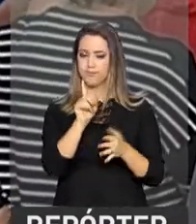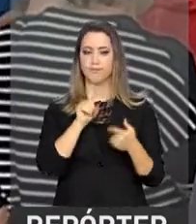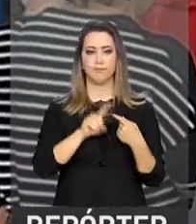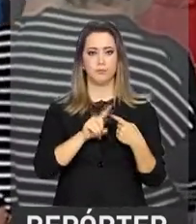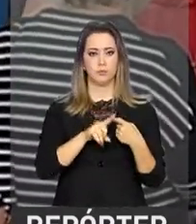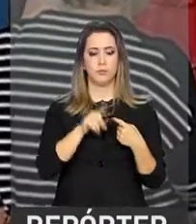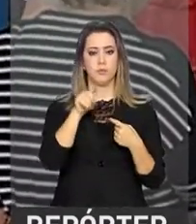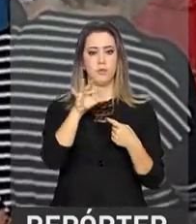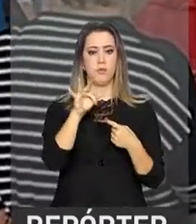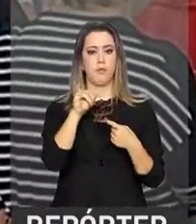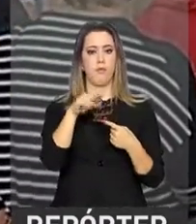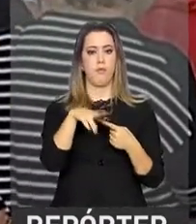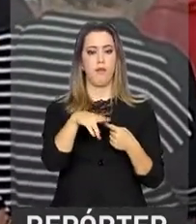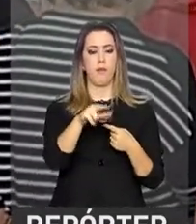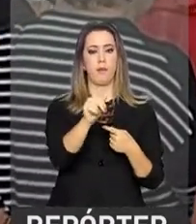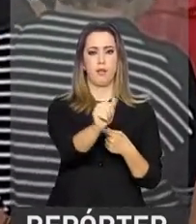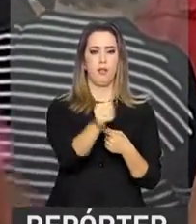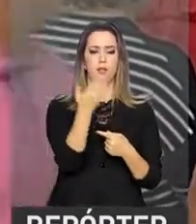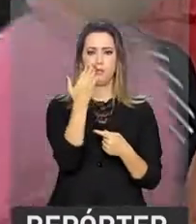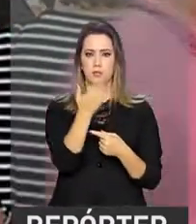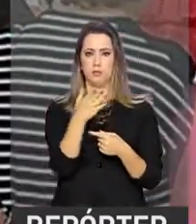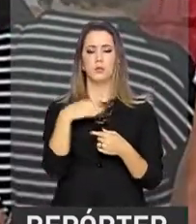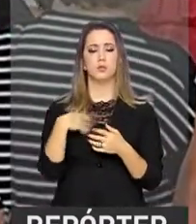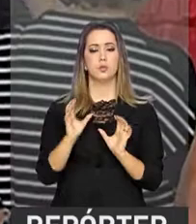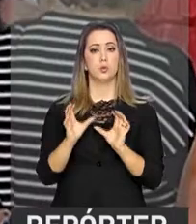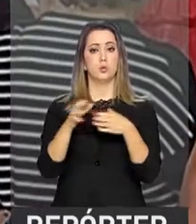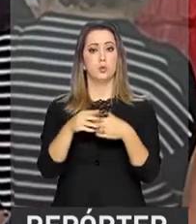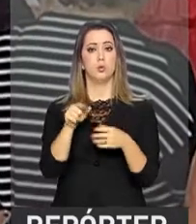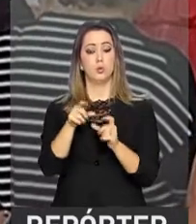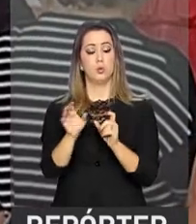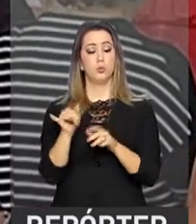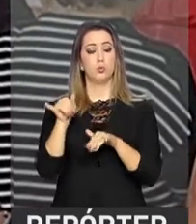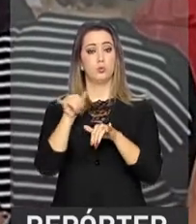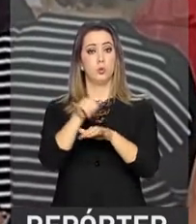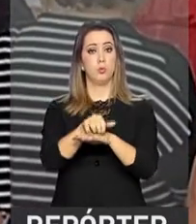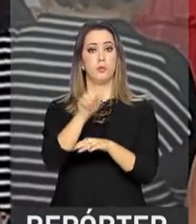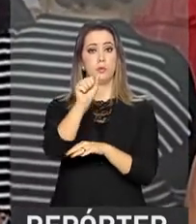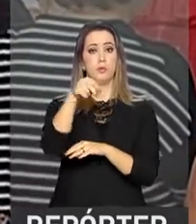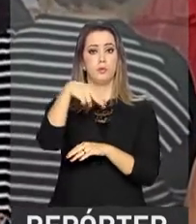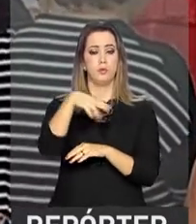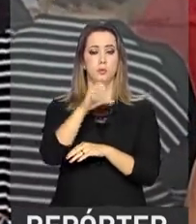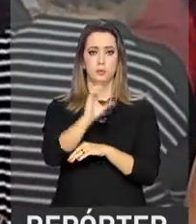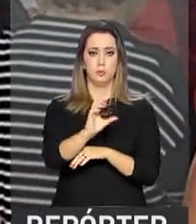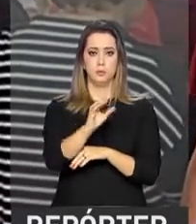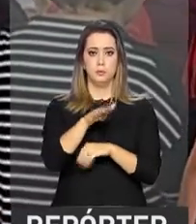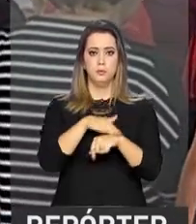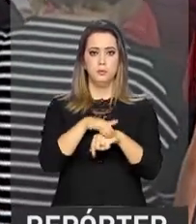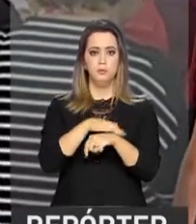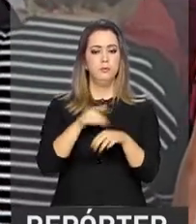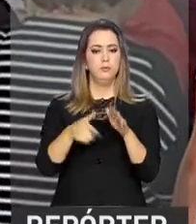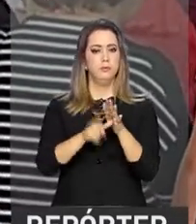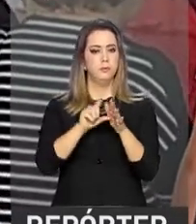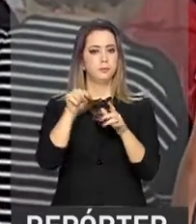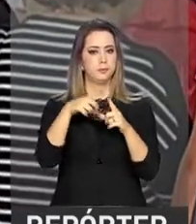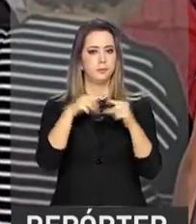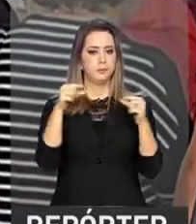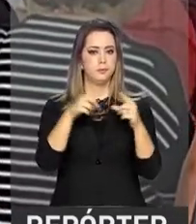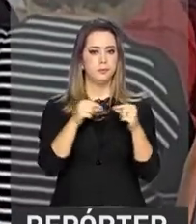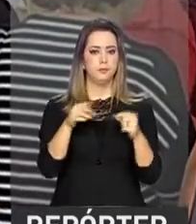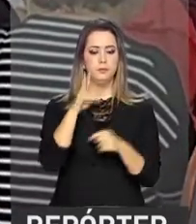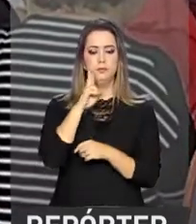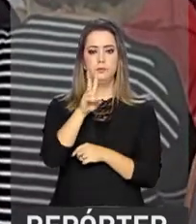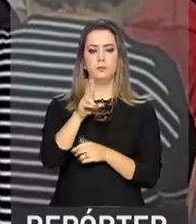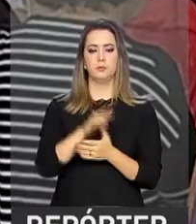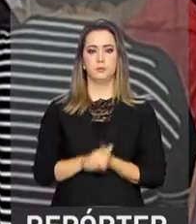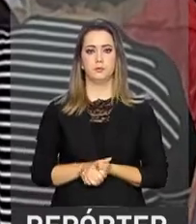seguem algumas dicas de Fabiana Todesco, da Secretaria de Aviação Civil, que conversou mais cedo com a NBR aqui no aeroporto de Brasília.